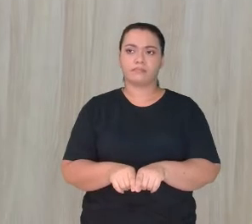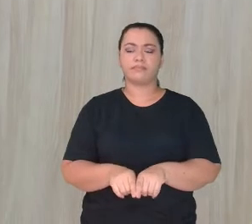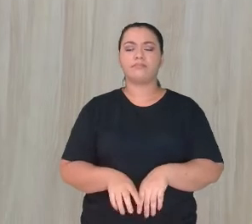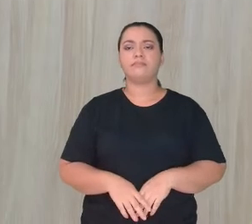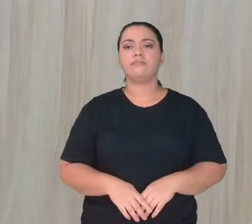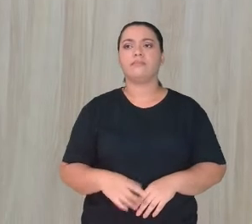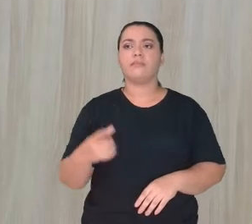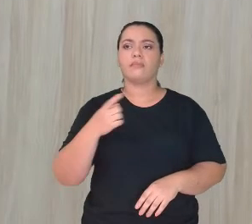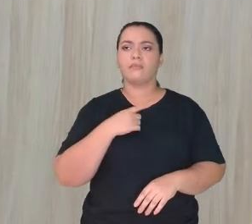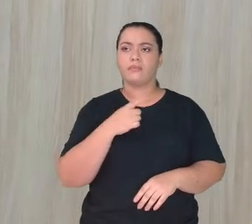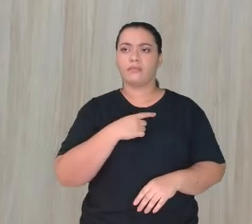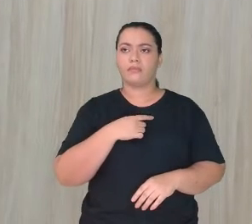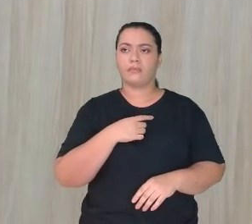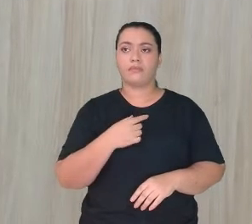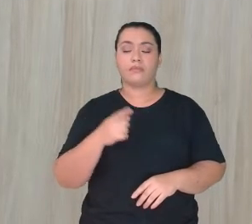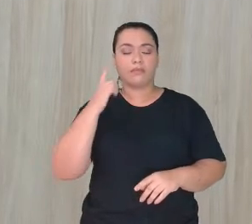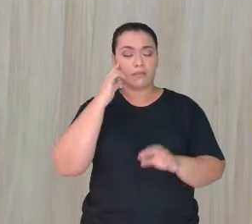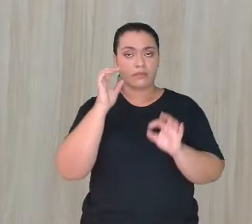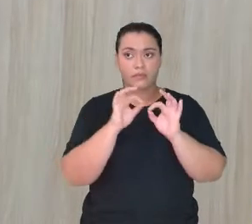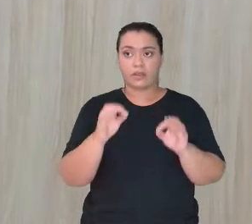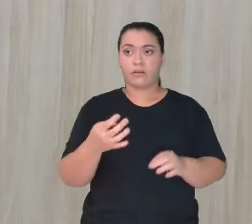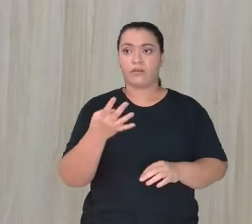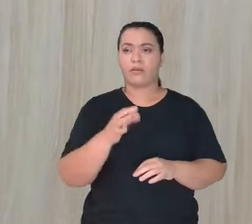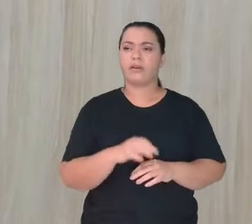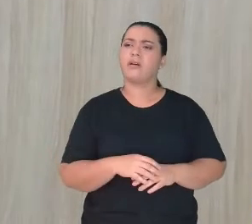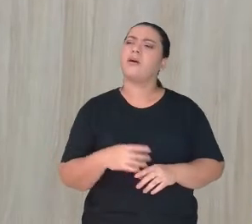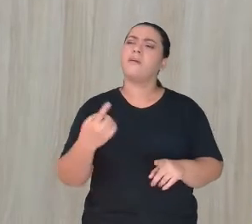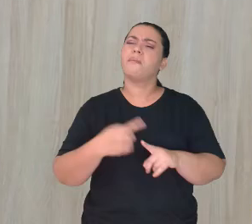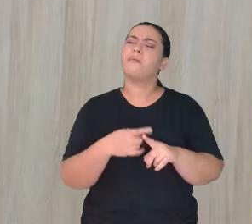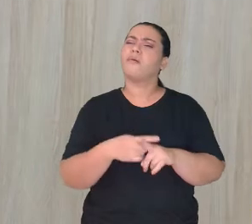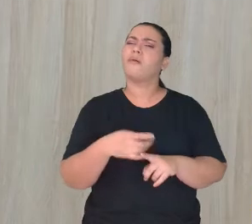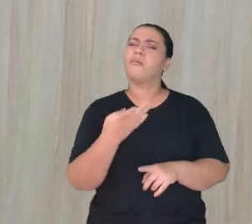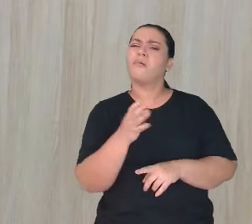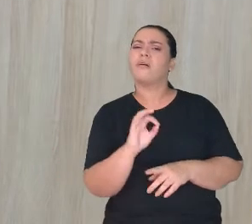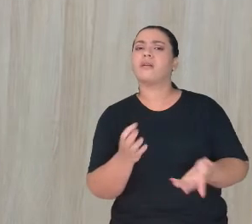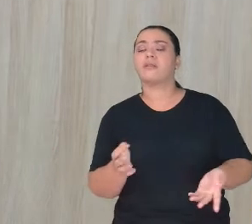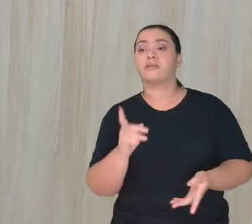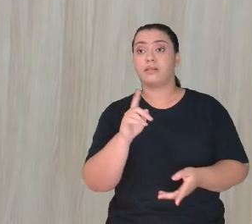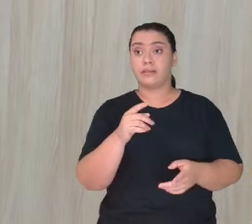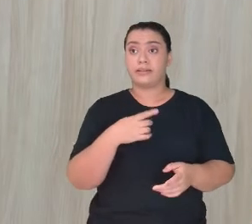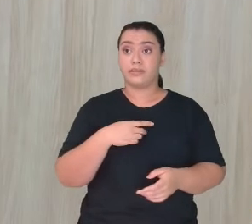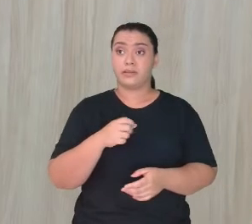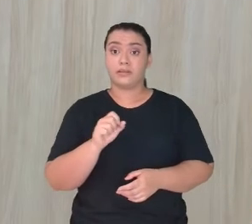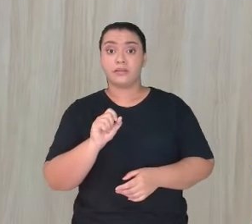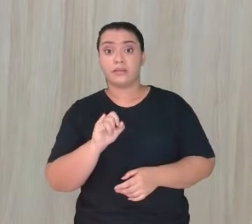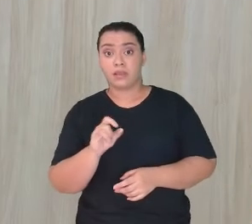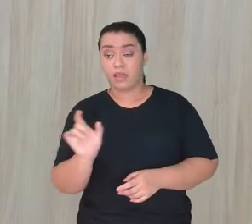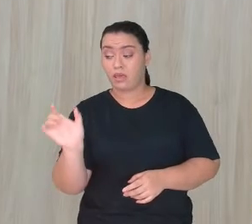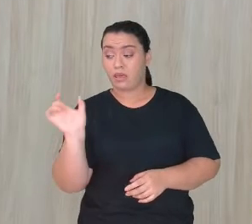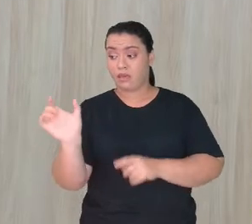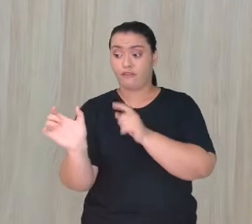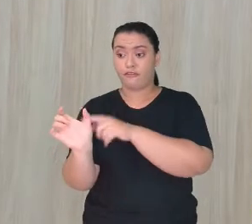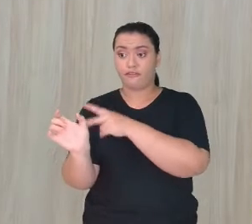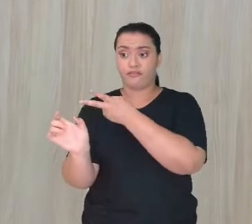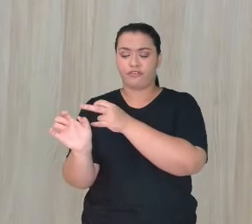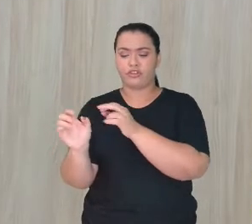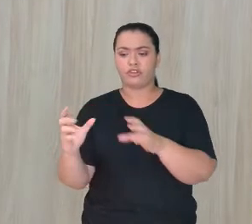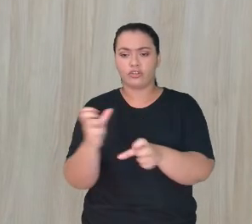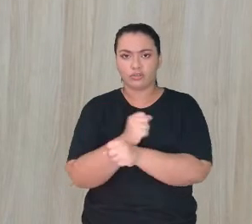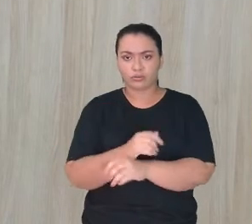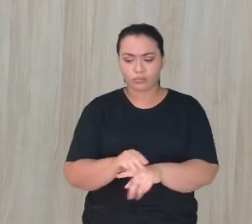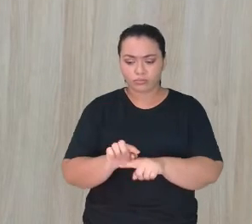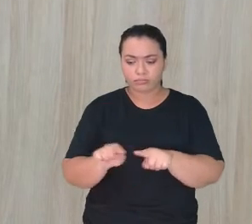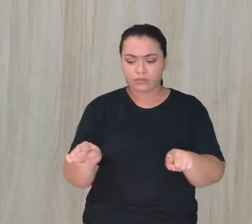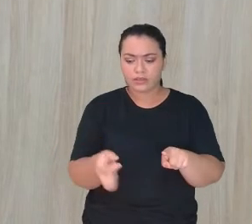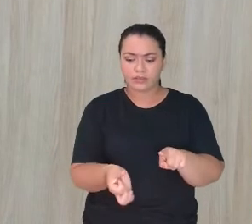tá vendo? Aqui vai ser 40. Professor, por que 40? Porque, vê, se aqui é 20 e o total é 60,